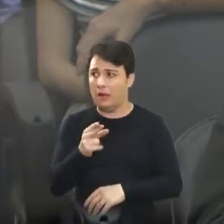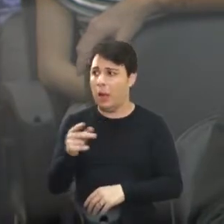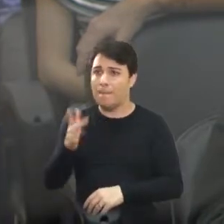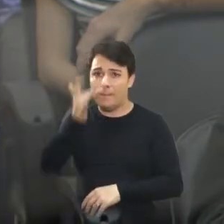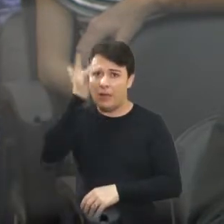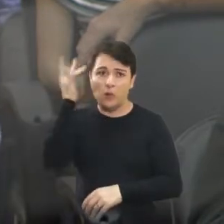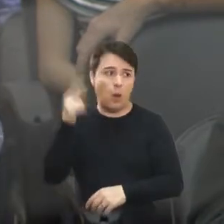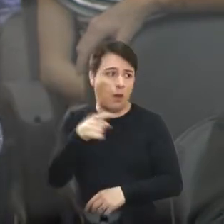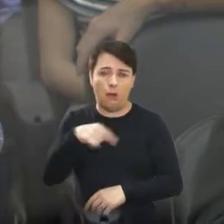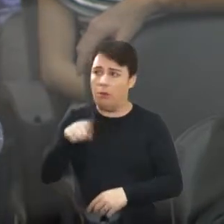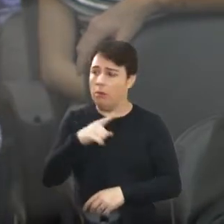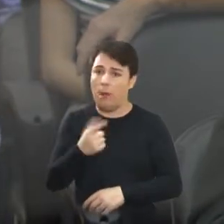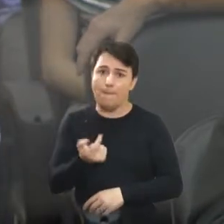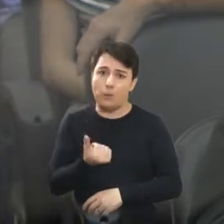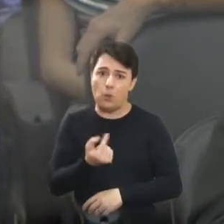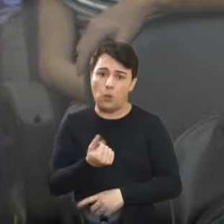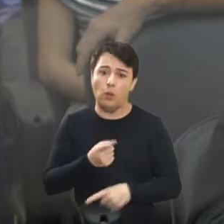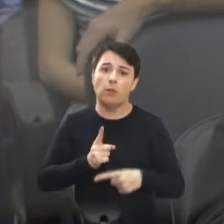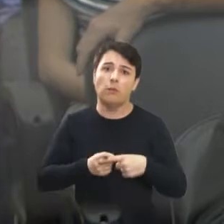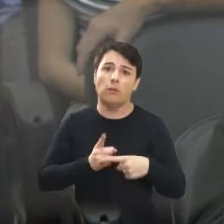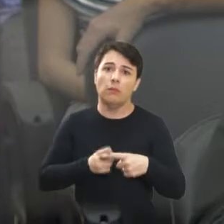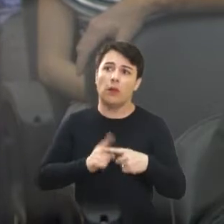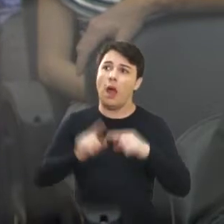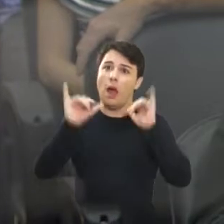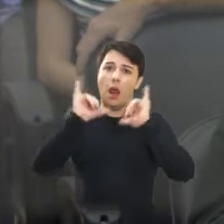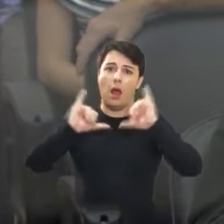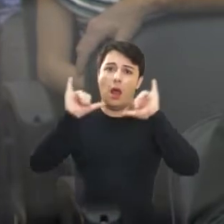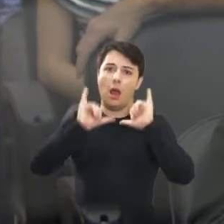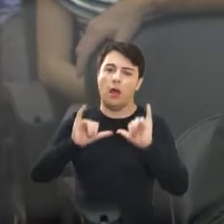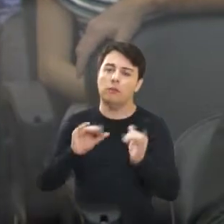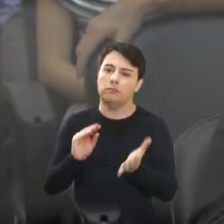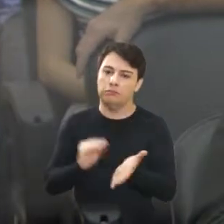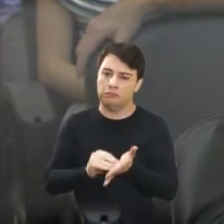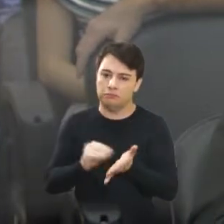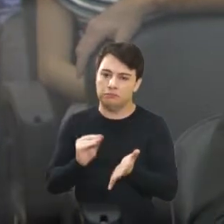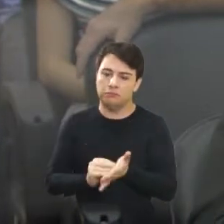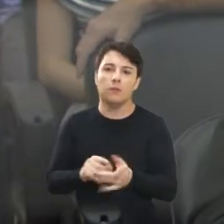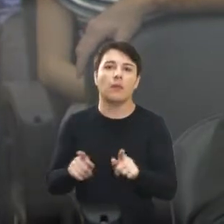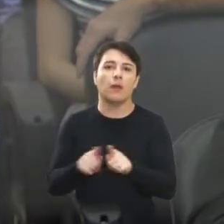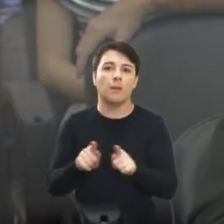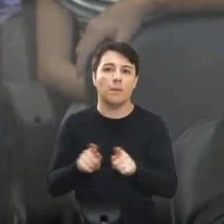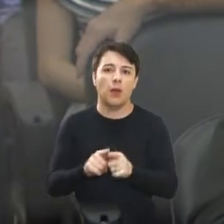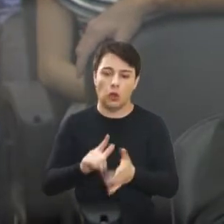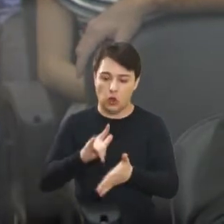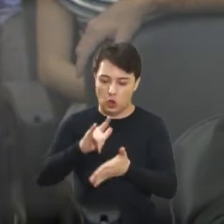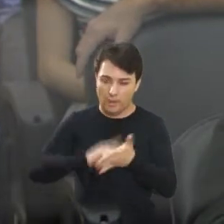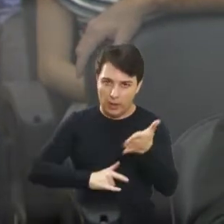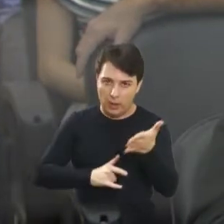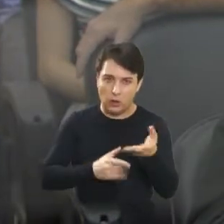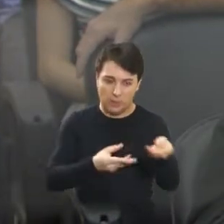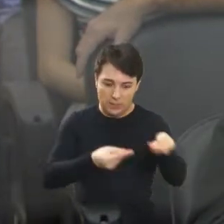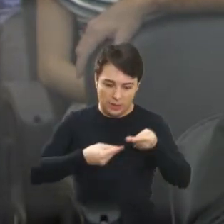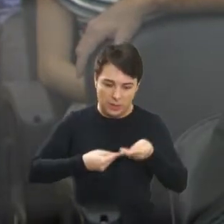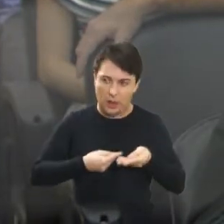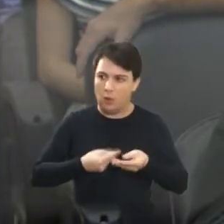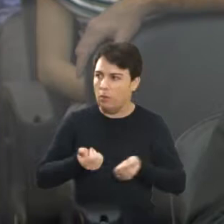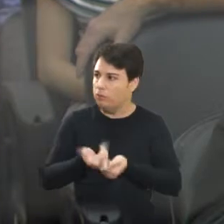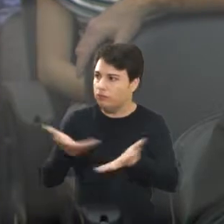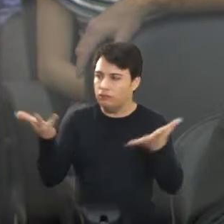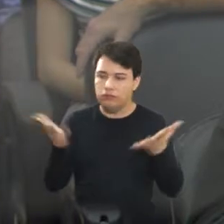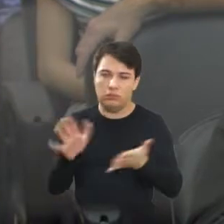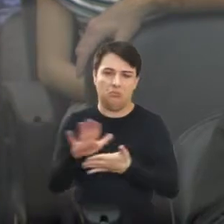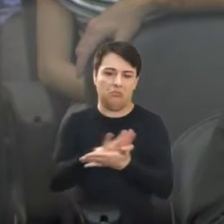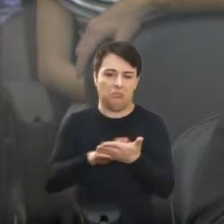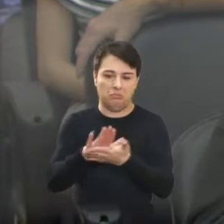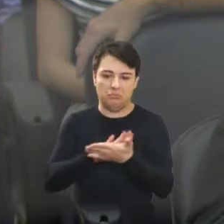porque a convocação ela não foi efetiva, o acesso aos estudos não foram disponibilizados.